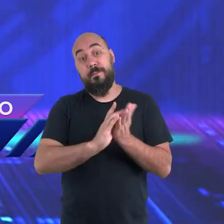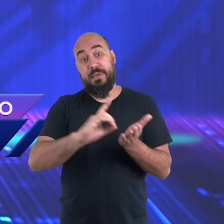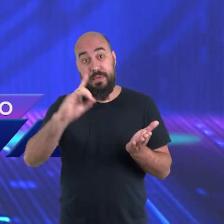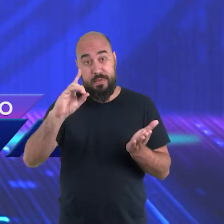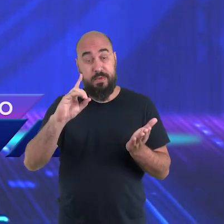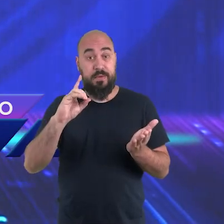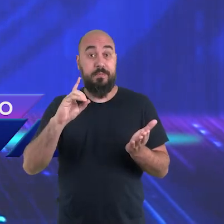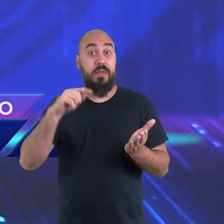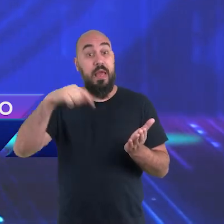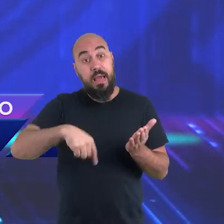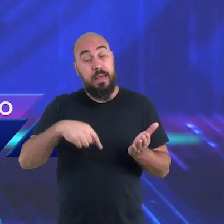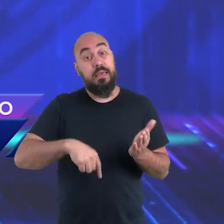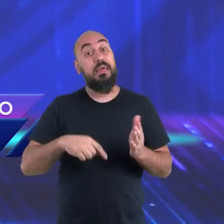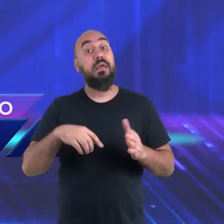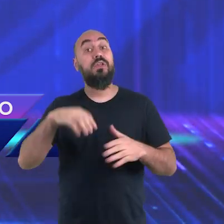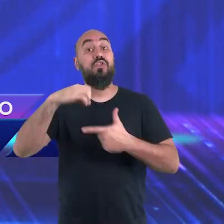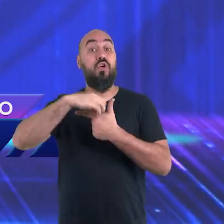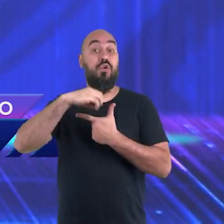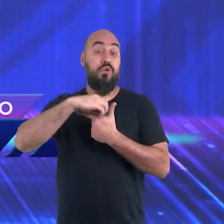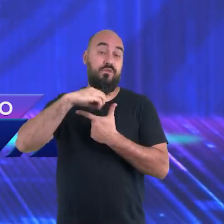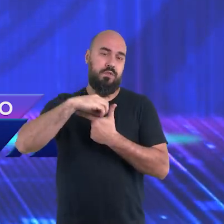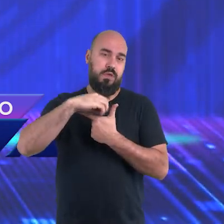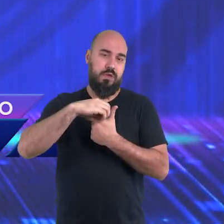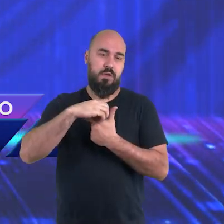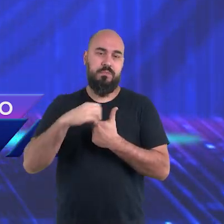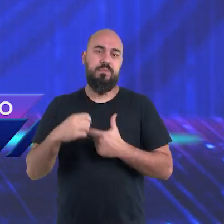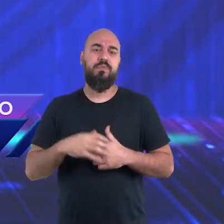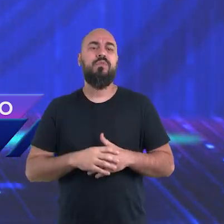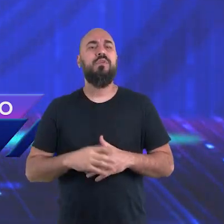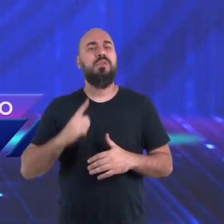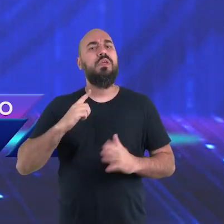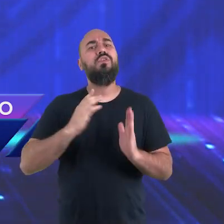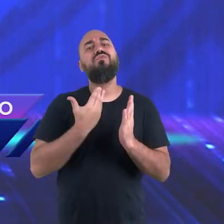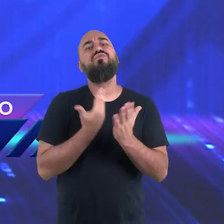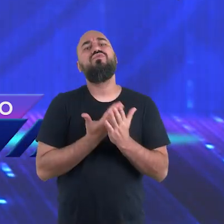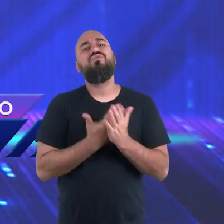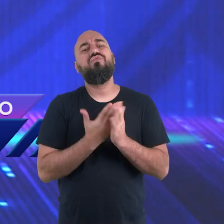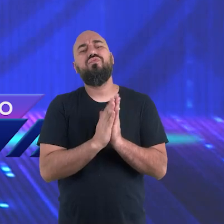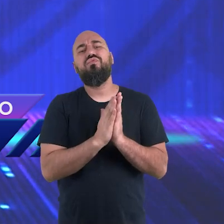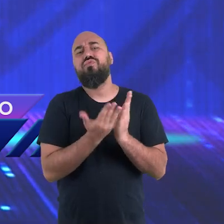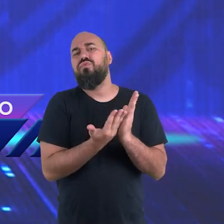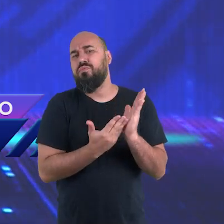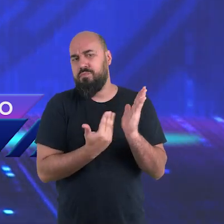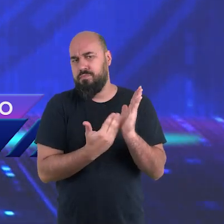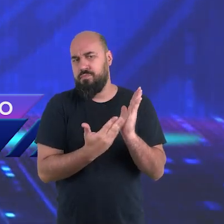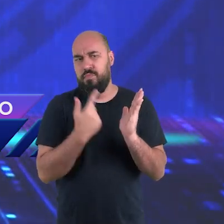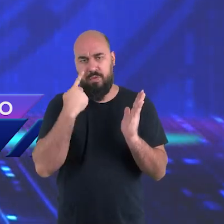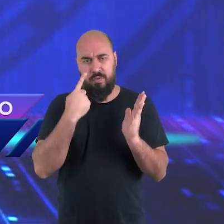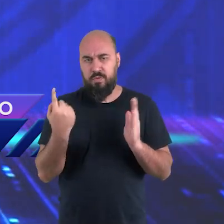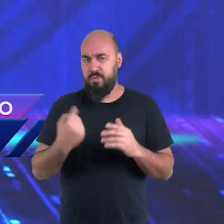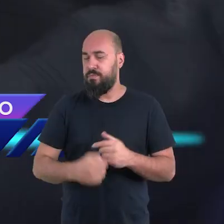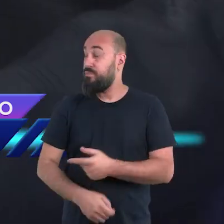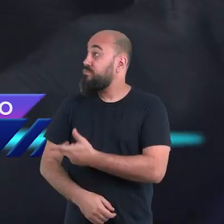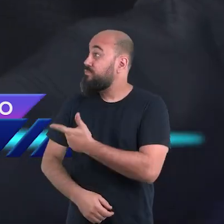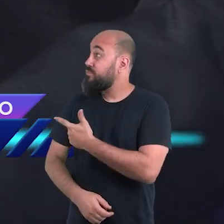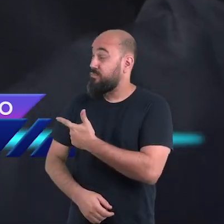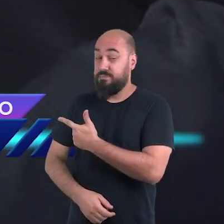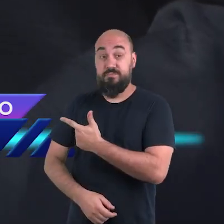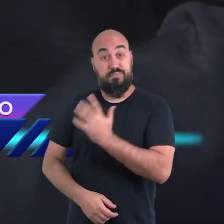escola bíblica aqui da Novo Tempo. E eu tenho aqui nas minhas mãos o estudo bíblico A Procura da Verdade. São